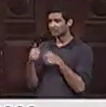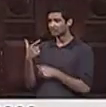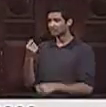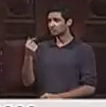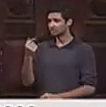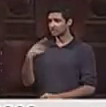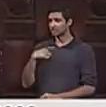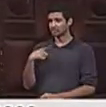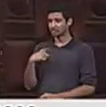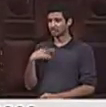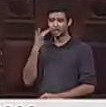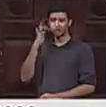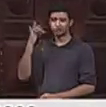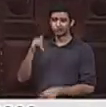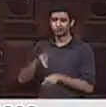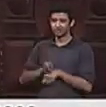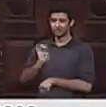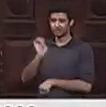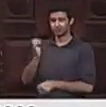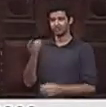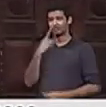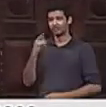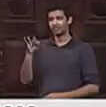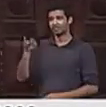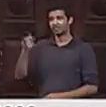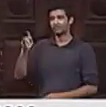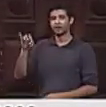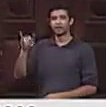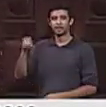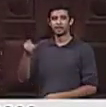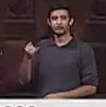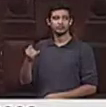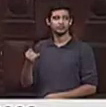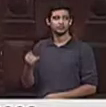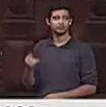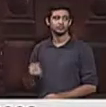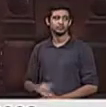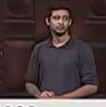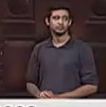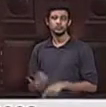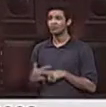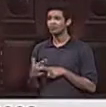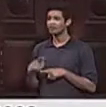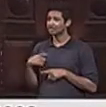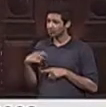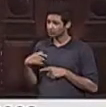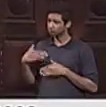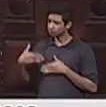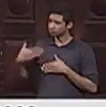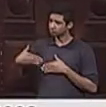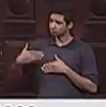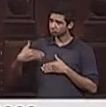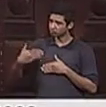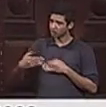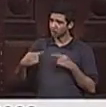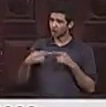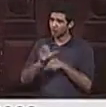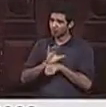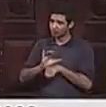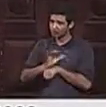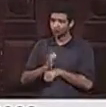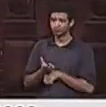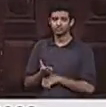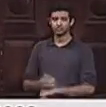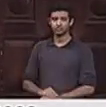que é devido pelo Tesouro Estadual à FAPERJ. Devido de que forma? Porque há um mandamento constitucional. Há um mandamento constitucional